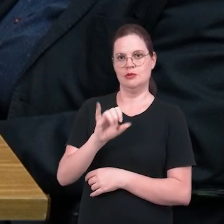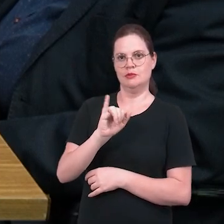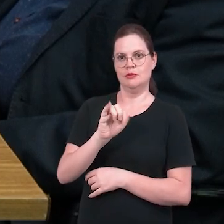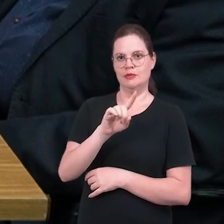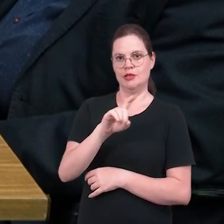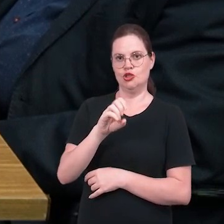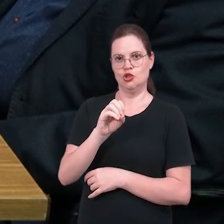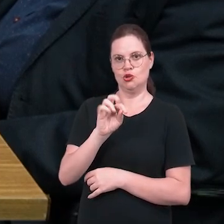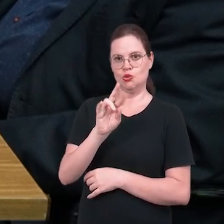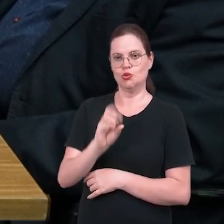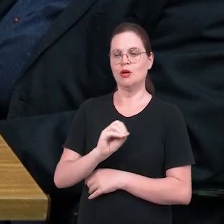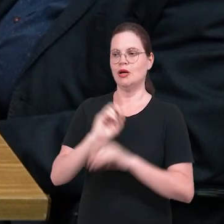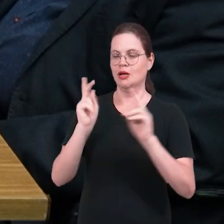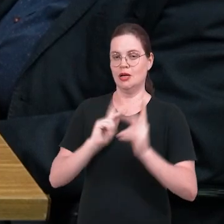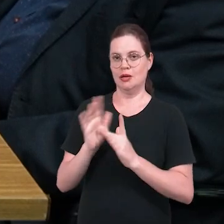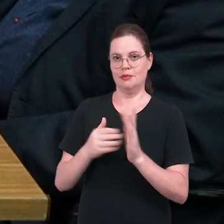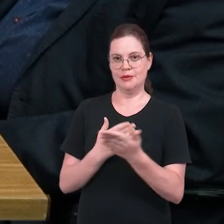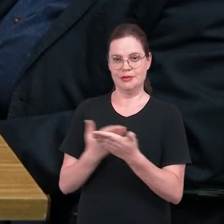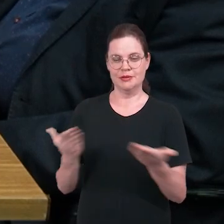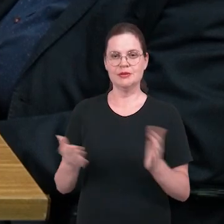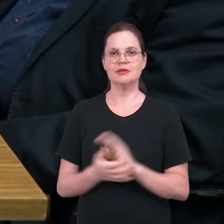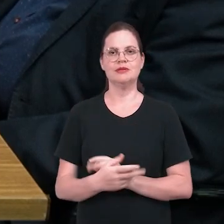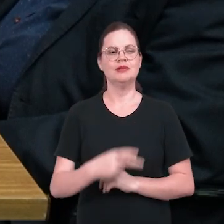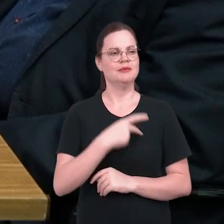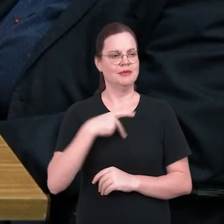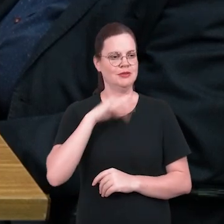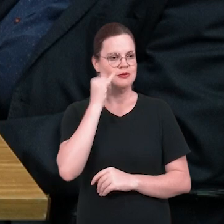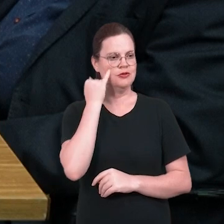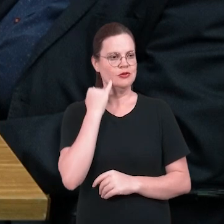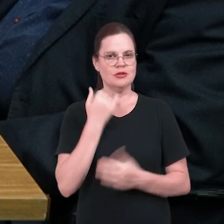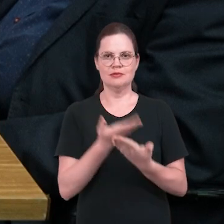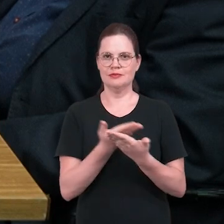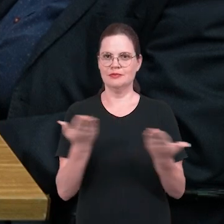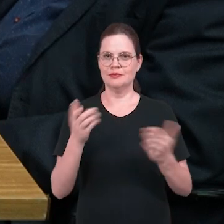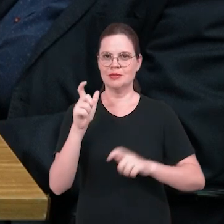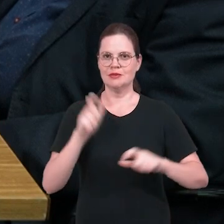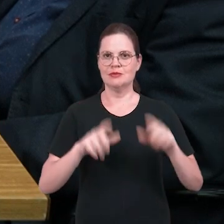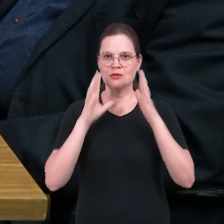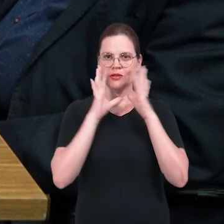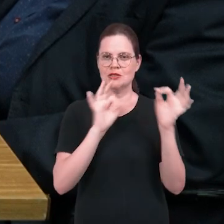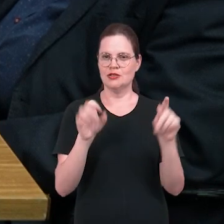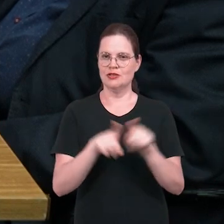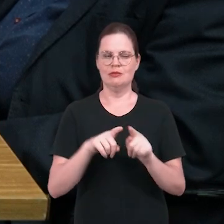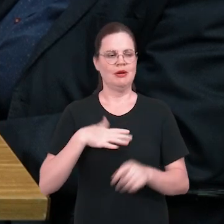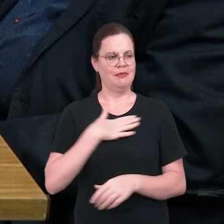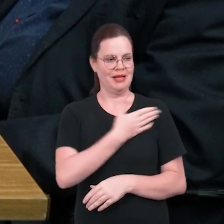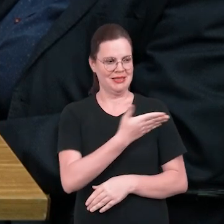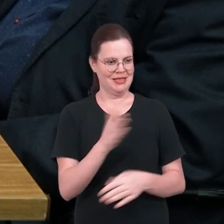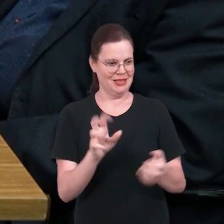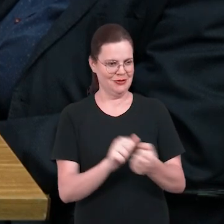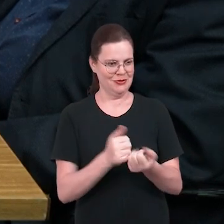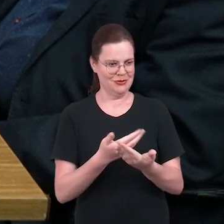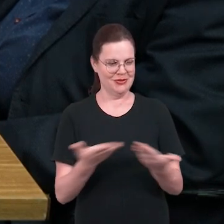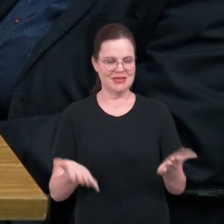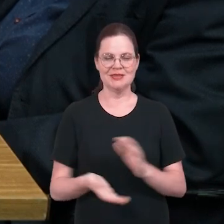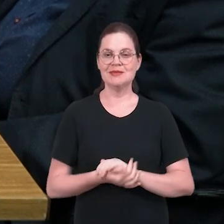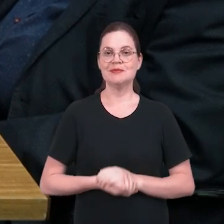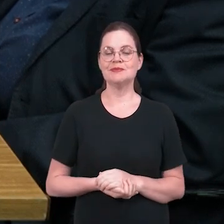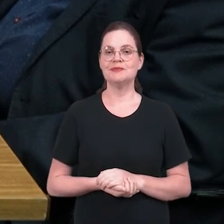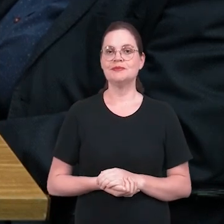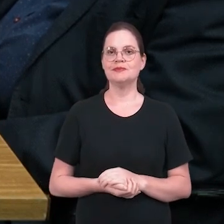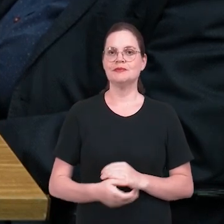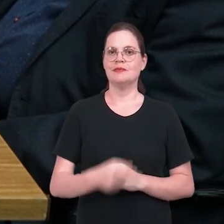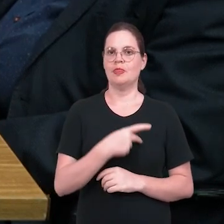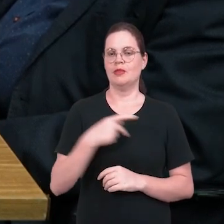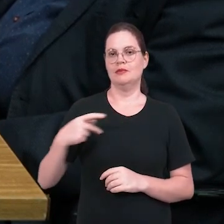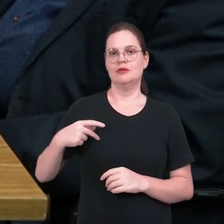Peixoto. Peixoto, Pai Senhor. Amém, querido. Pastor Josias, meu querido Josias, a paz do Senhor Jesus. Um prazer estar aqui mais uma vez. A todos os irmãos que nos assistem, a paz do Senhor Jesus.